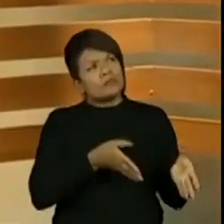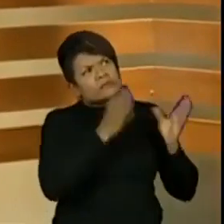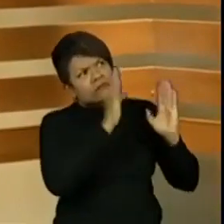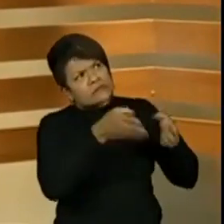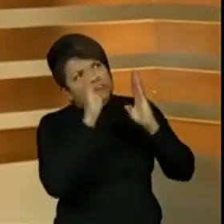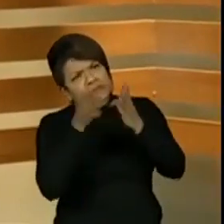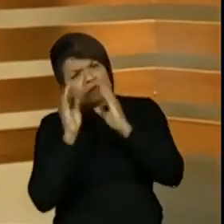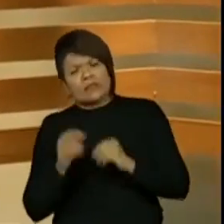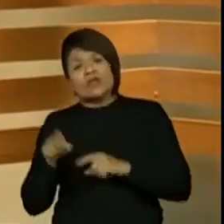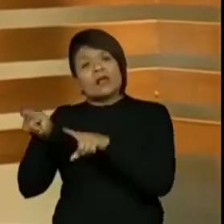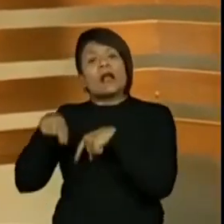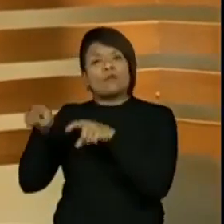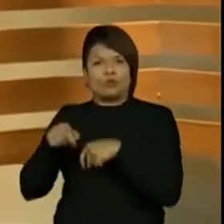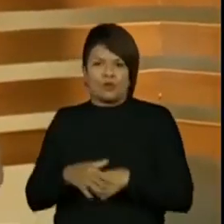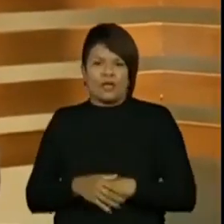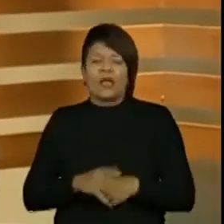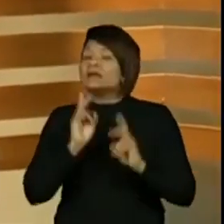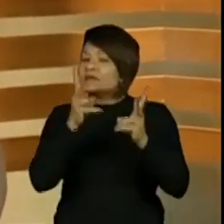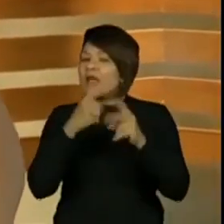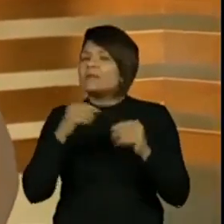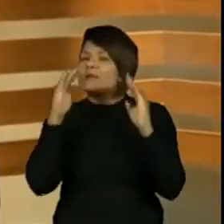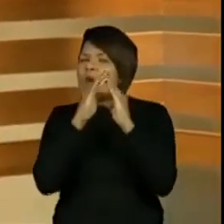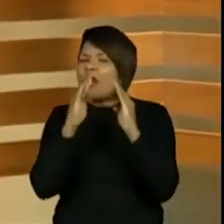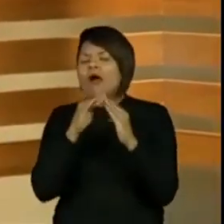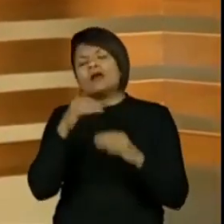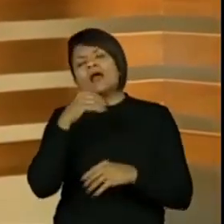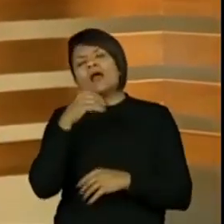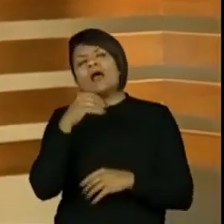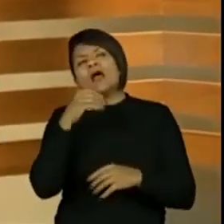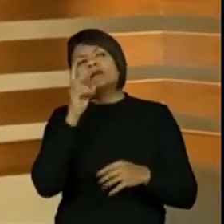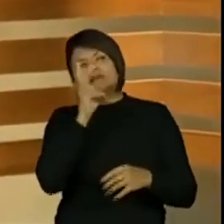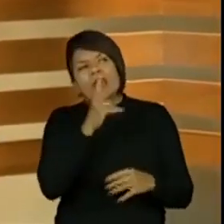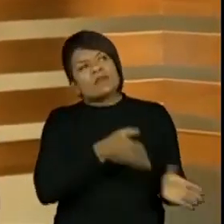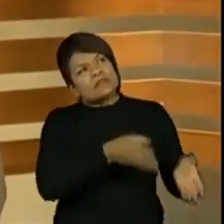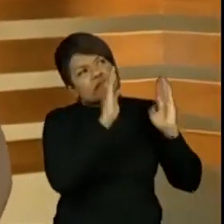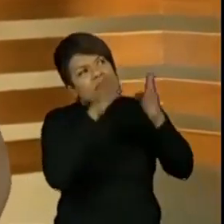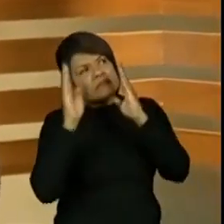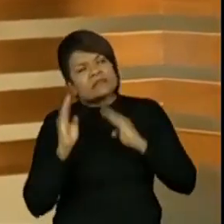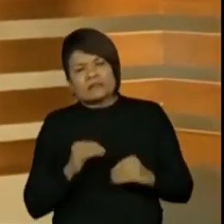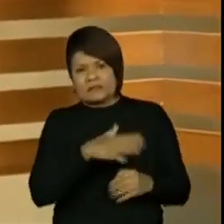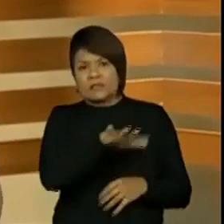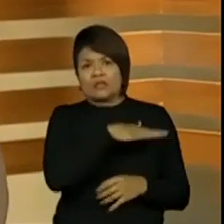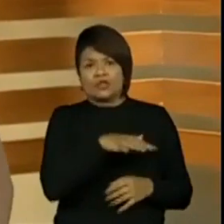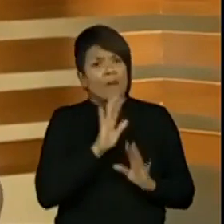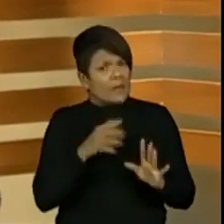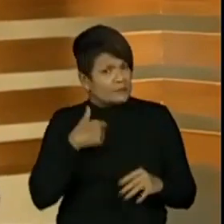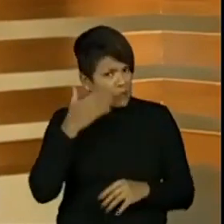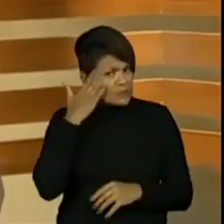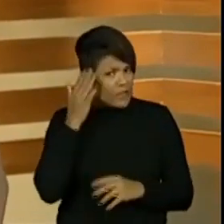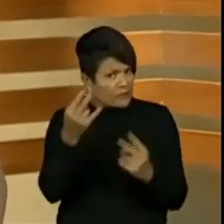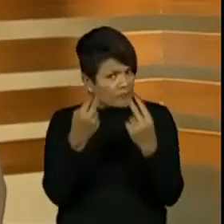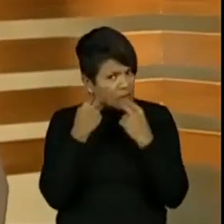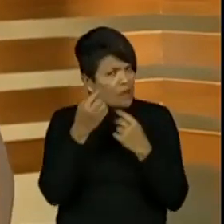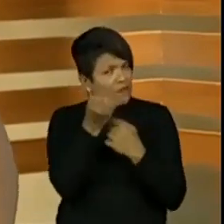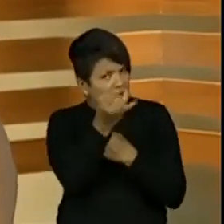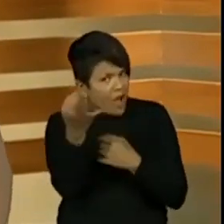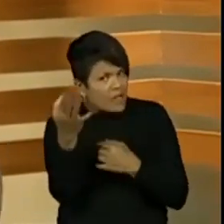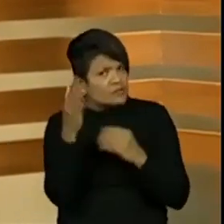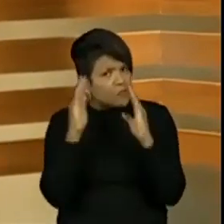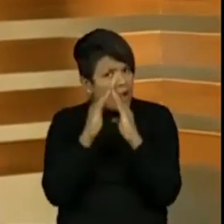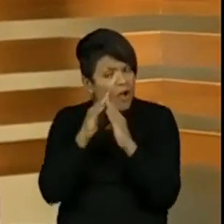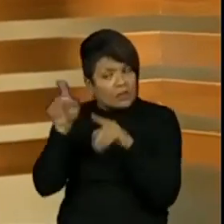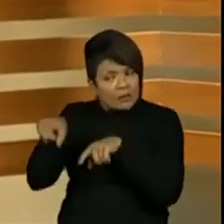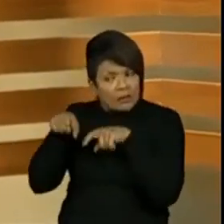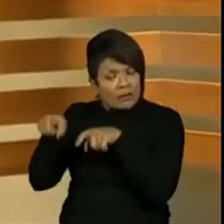na cidade. Eu sei que muitos de vocês que podem estar assistindo aqui, pode morar no campo. E a